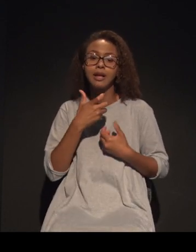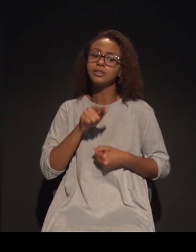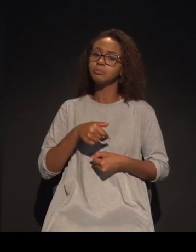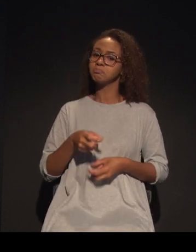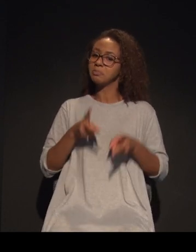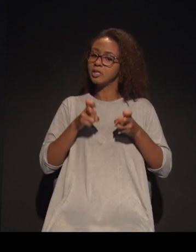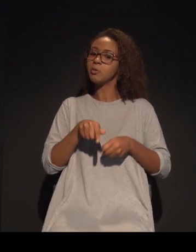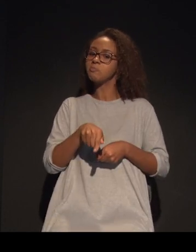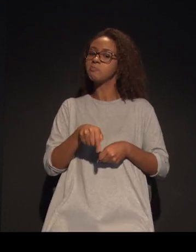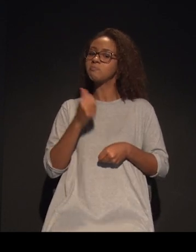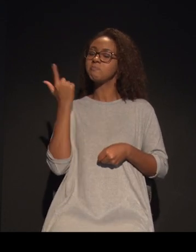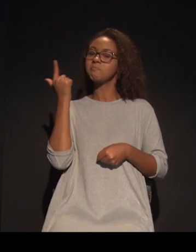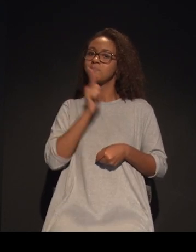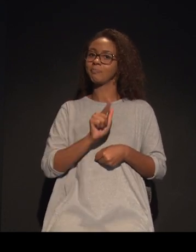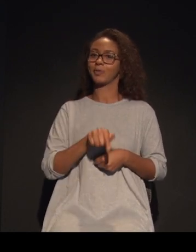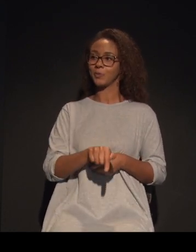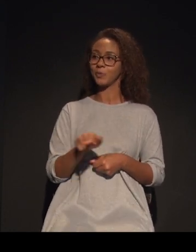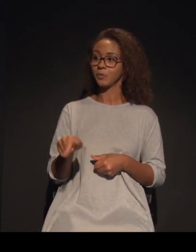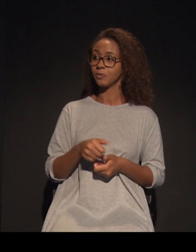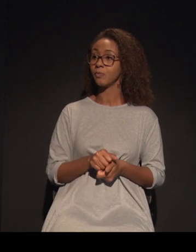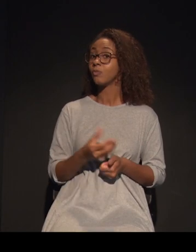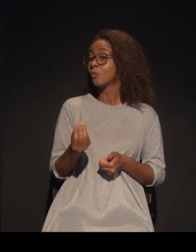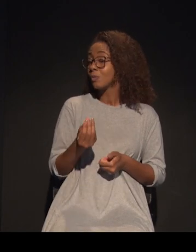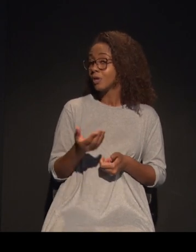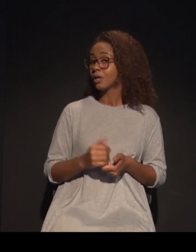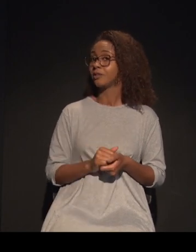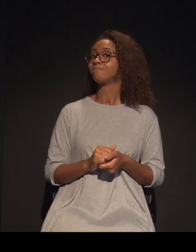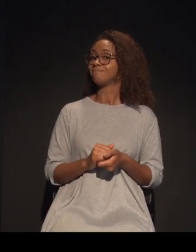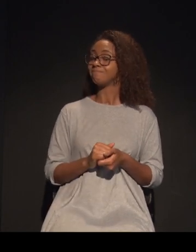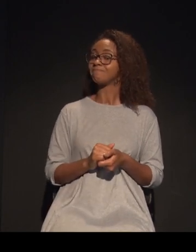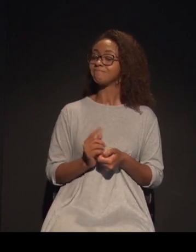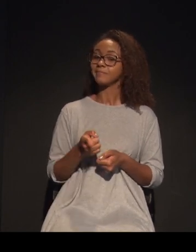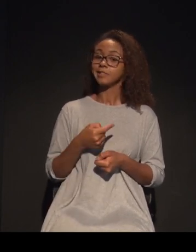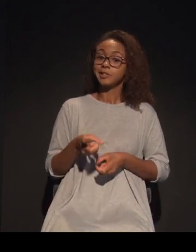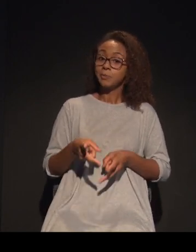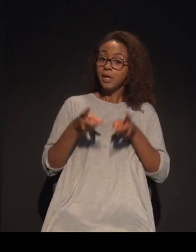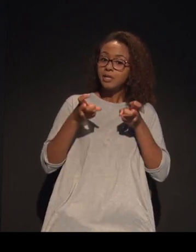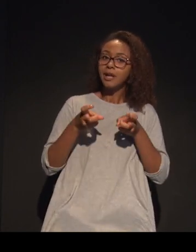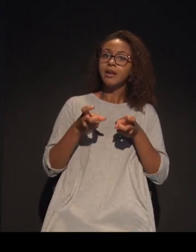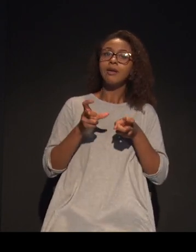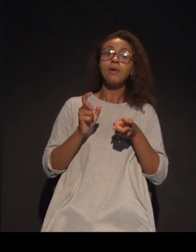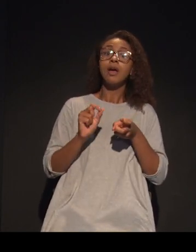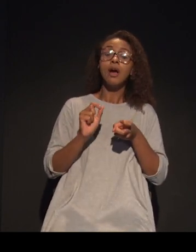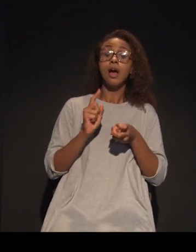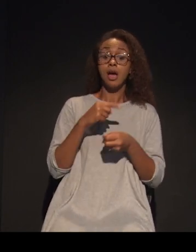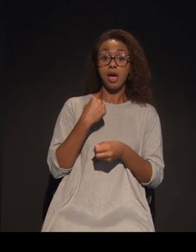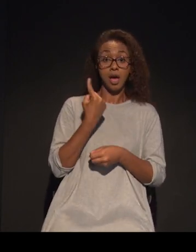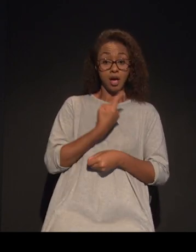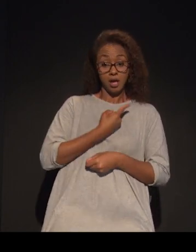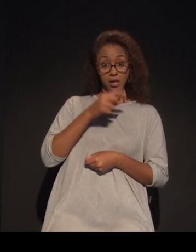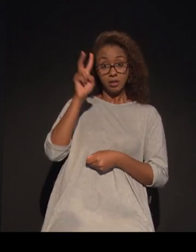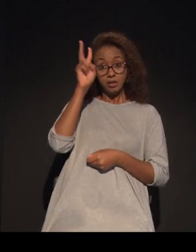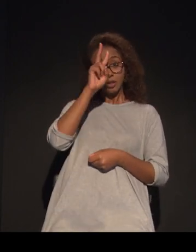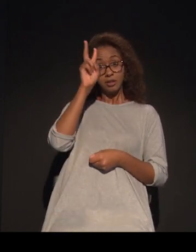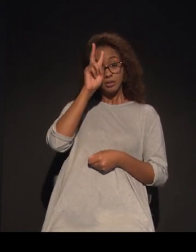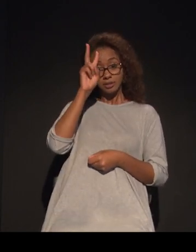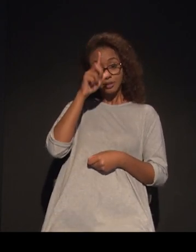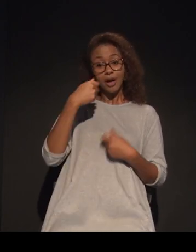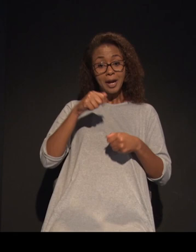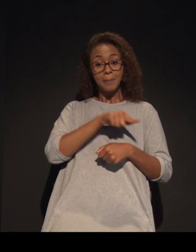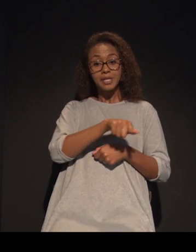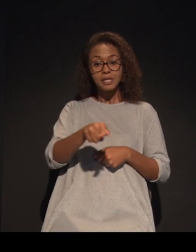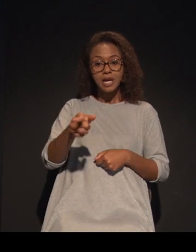porque a gente vê que a nossa história tem que estar registrado também